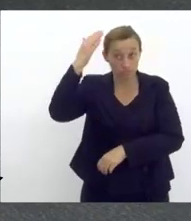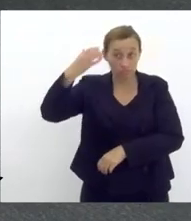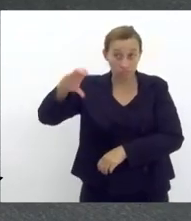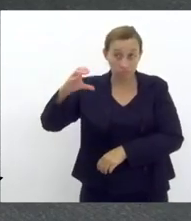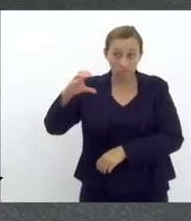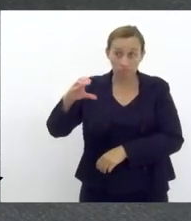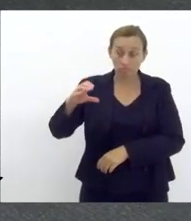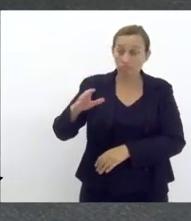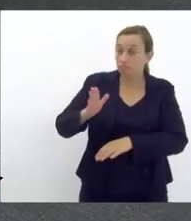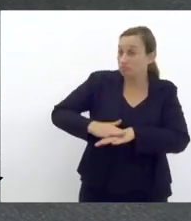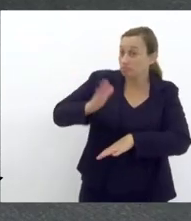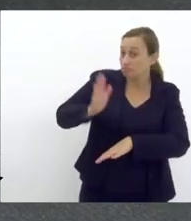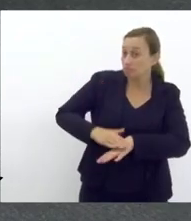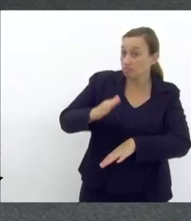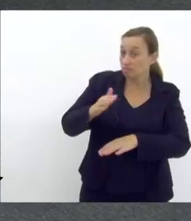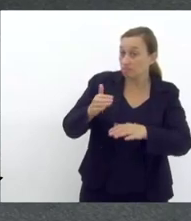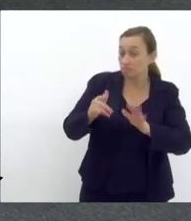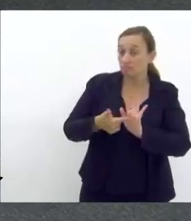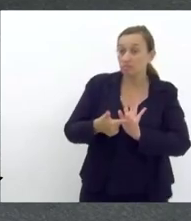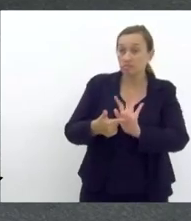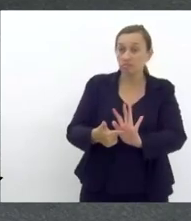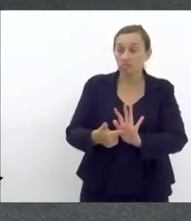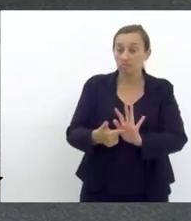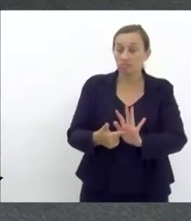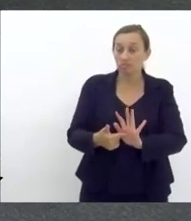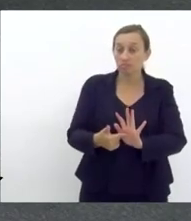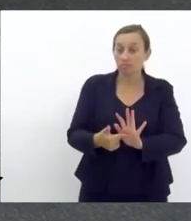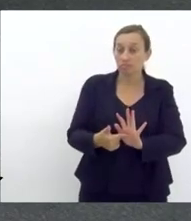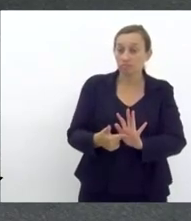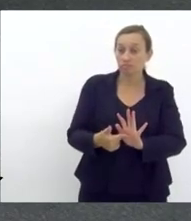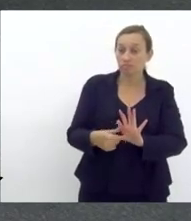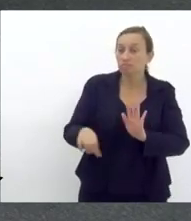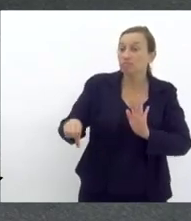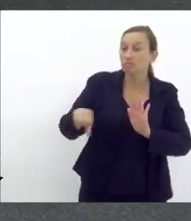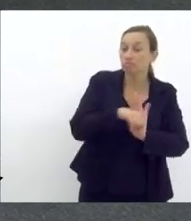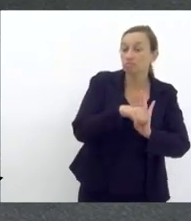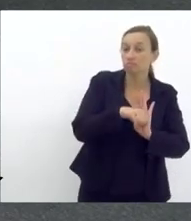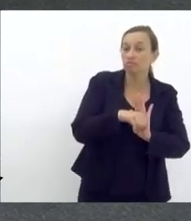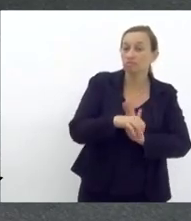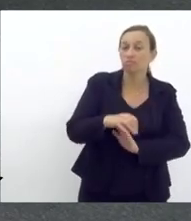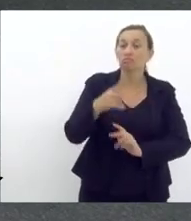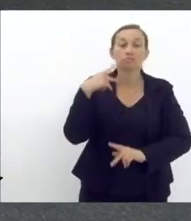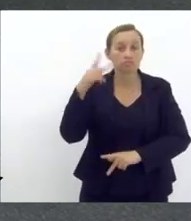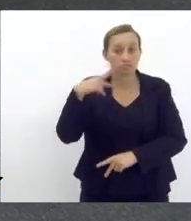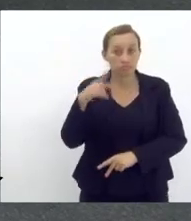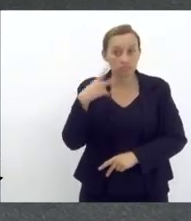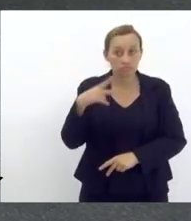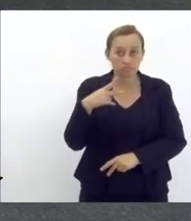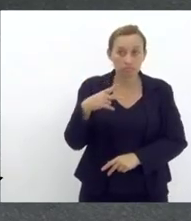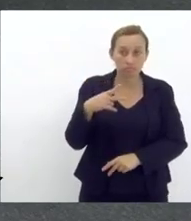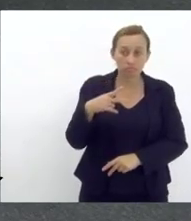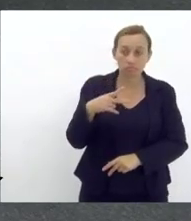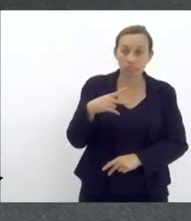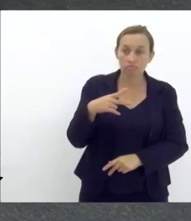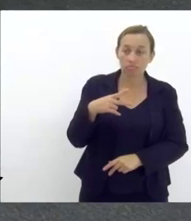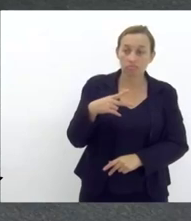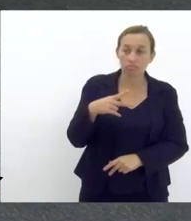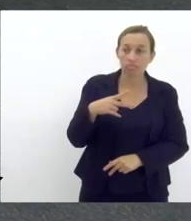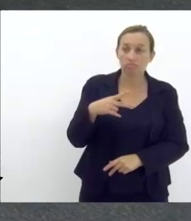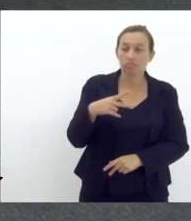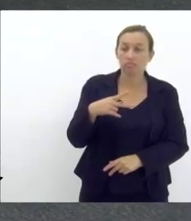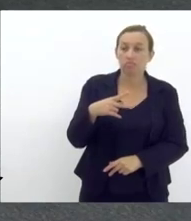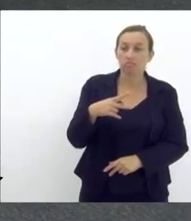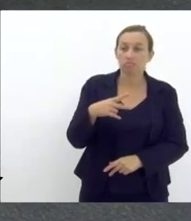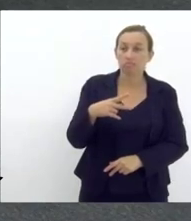está sendo cada vez mais desmascarado a tentativa de criminalização da política que fez energia dos esgotos